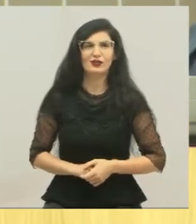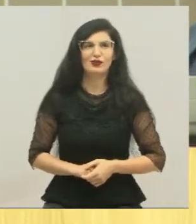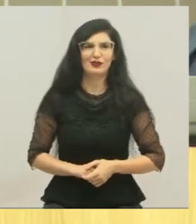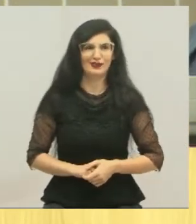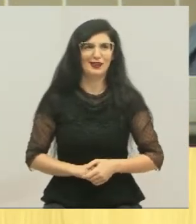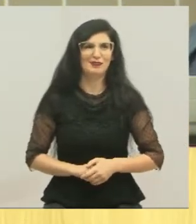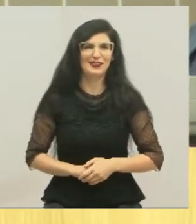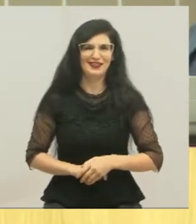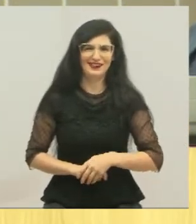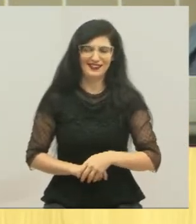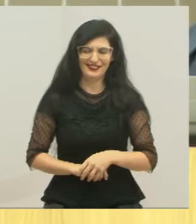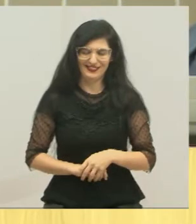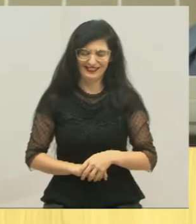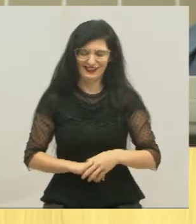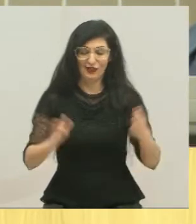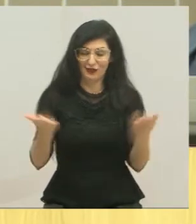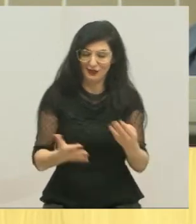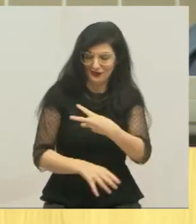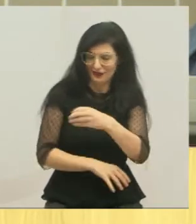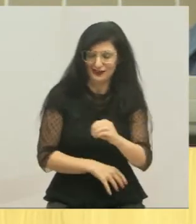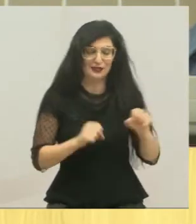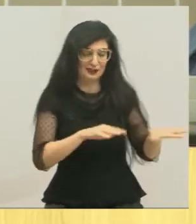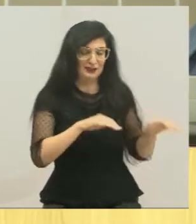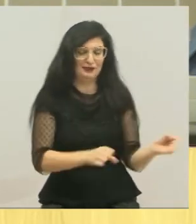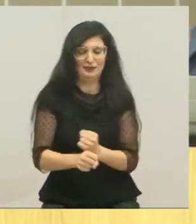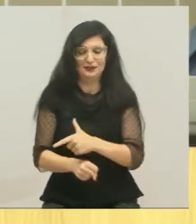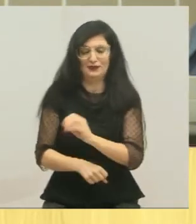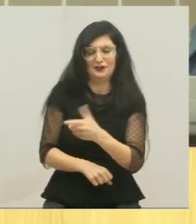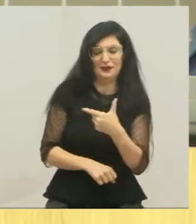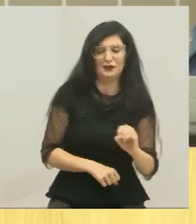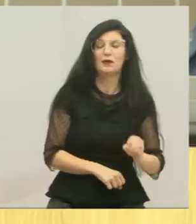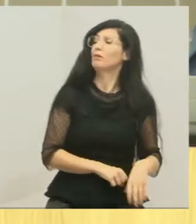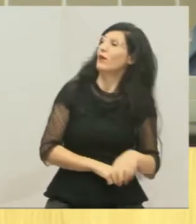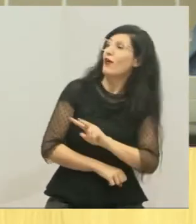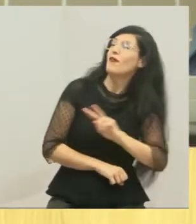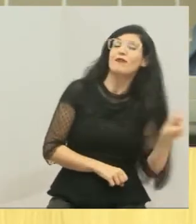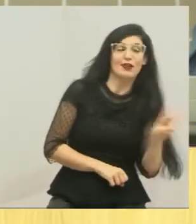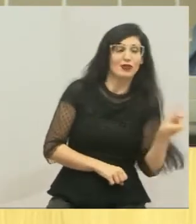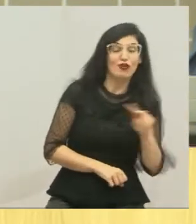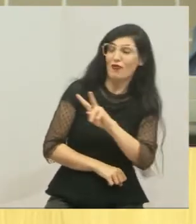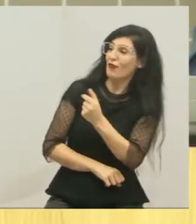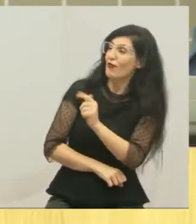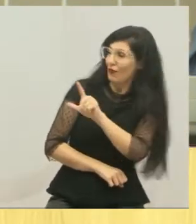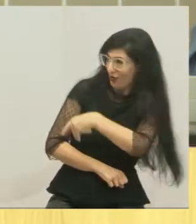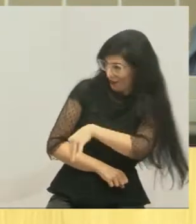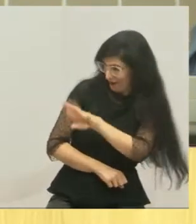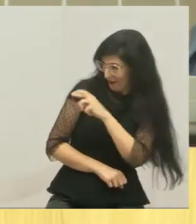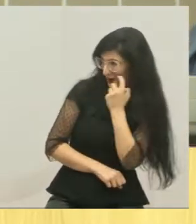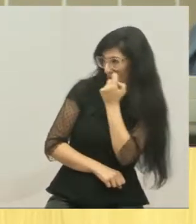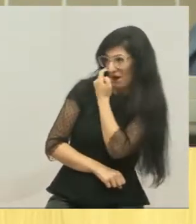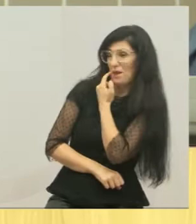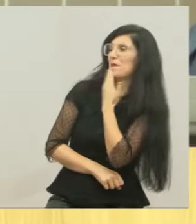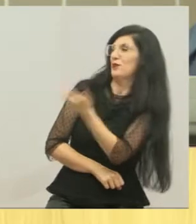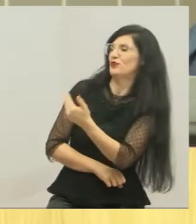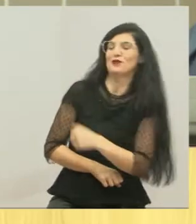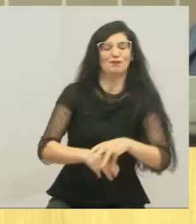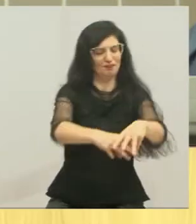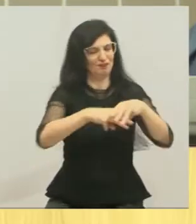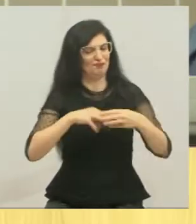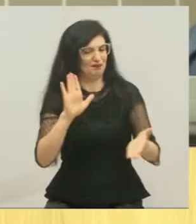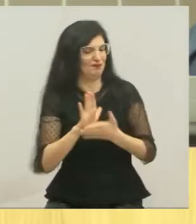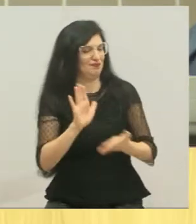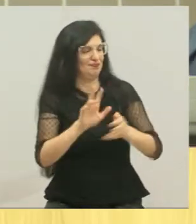Sala de Sessões, 30 de setembro de 2020. Autoria, vereador Valmir, do Parque Meia Lua. Moção